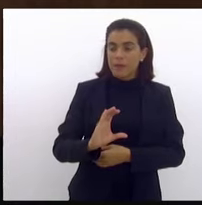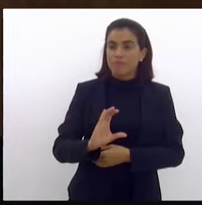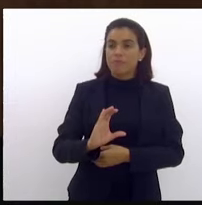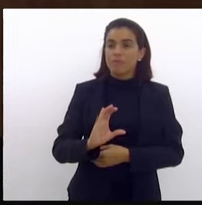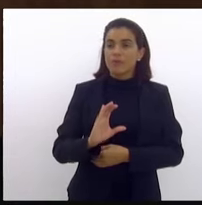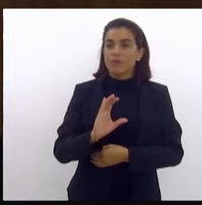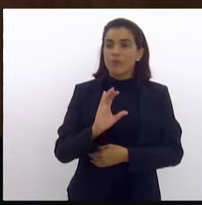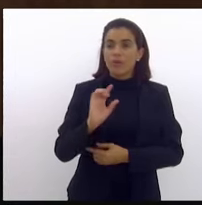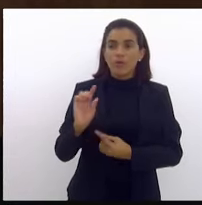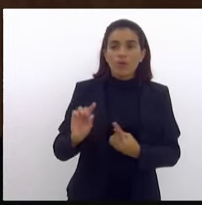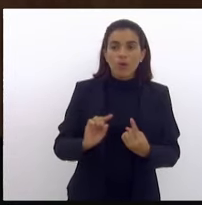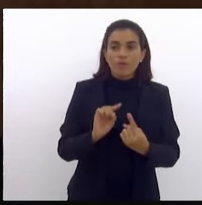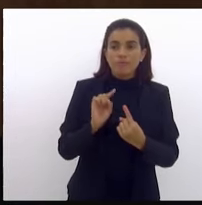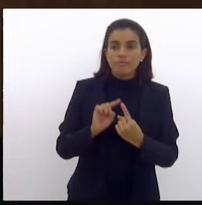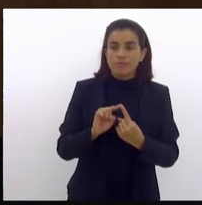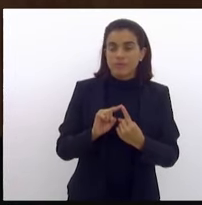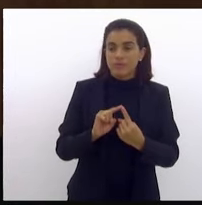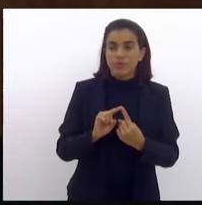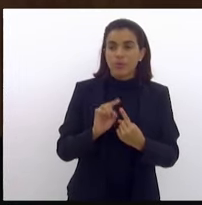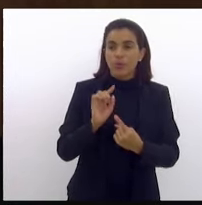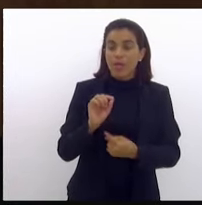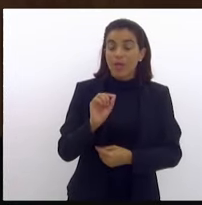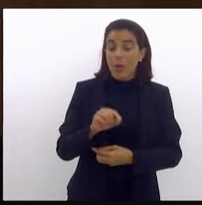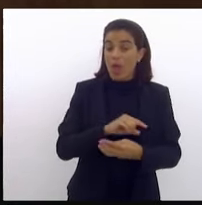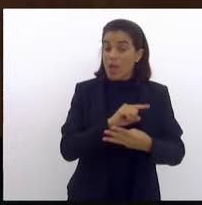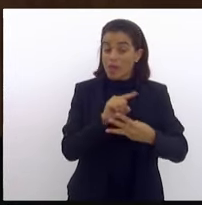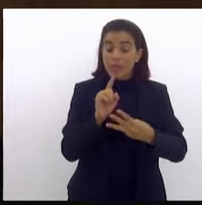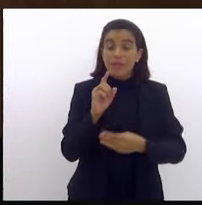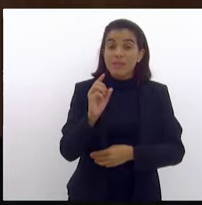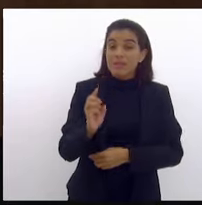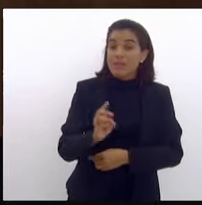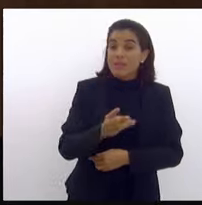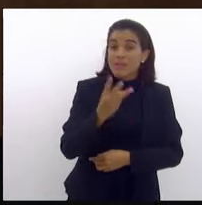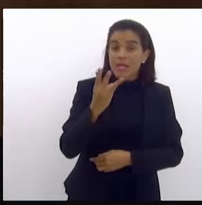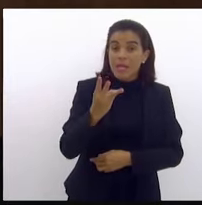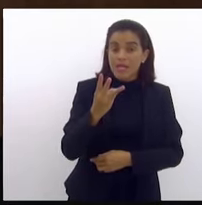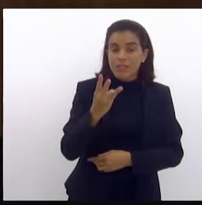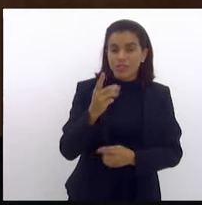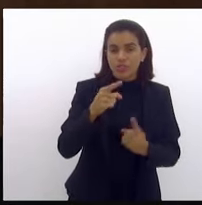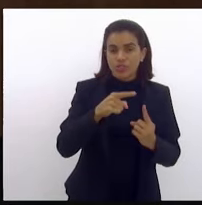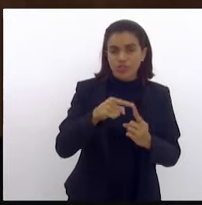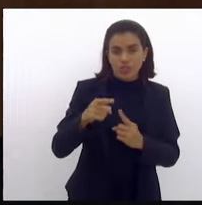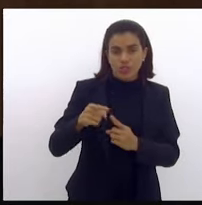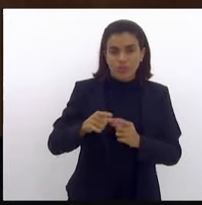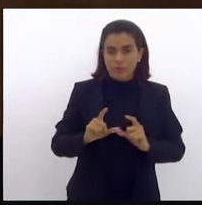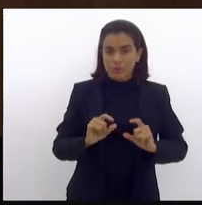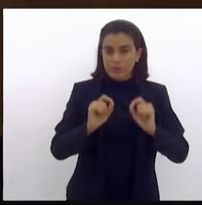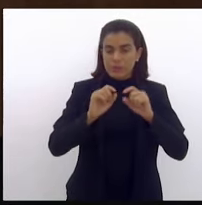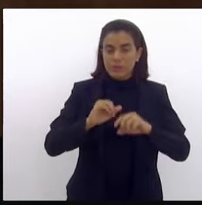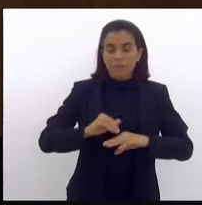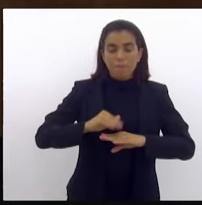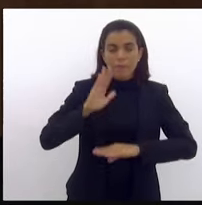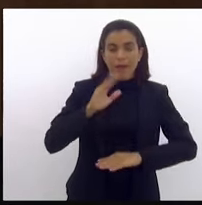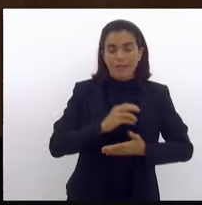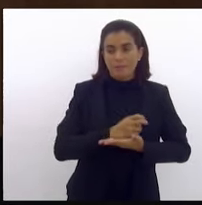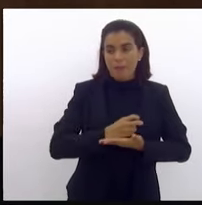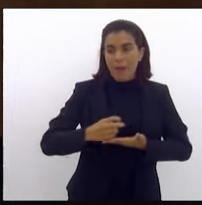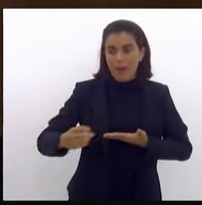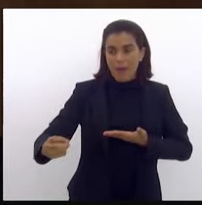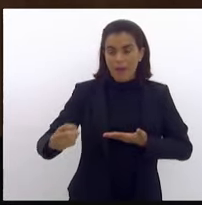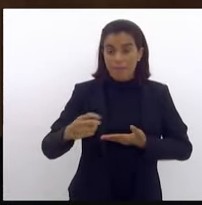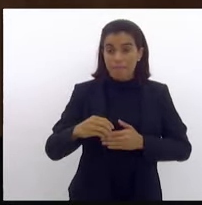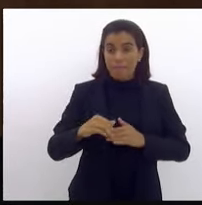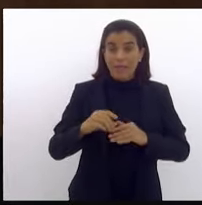de um câncer que é o terceiro que mais tem matado a nossa sociedade. É o terceiro